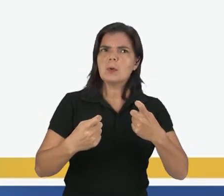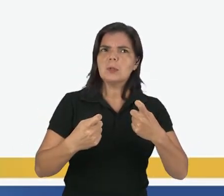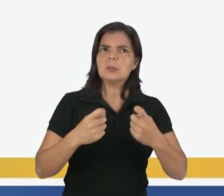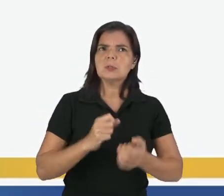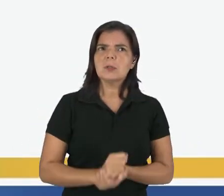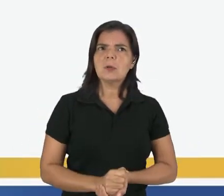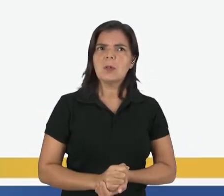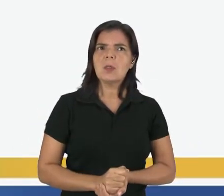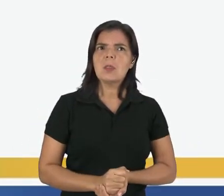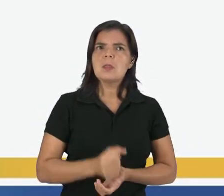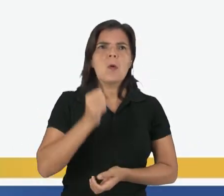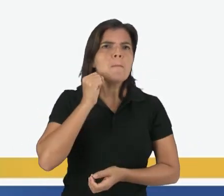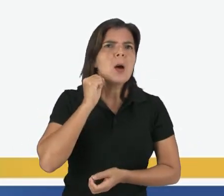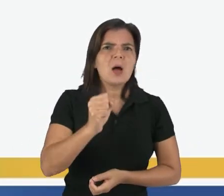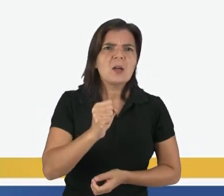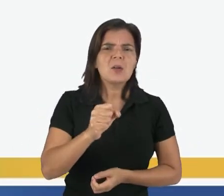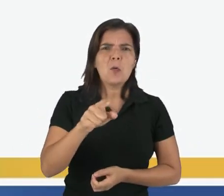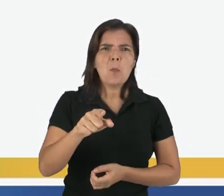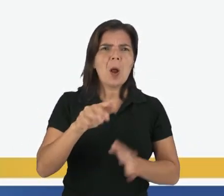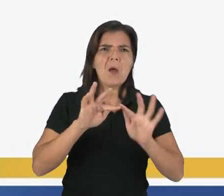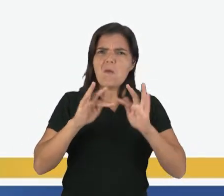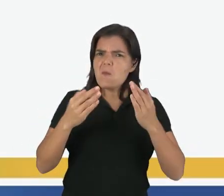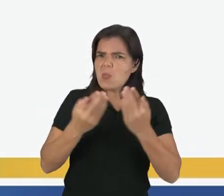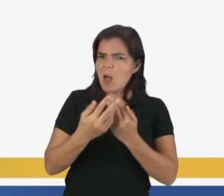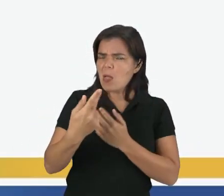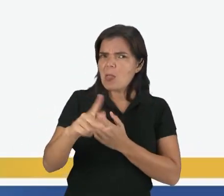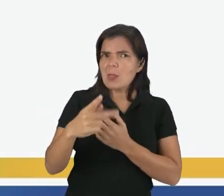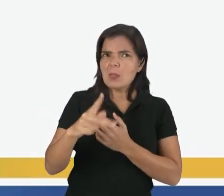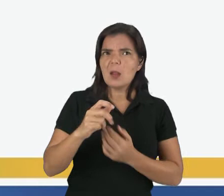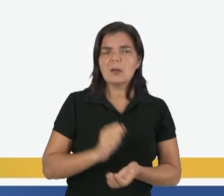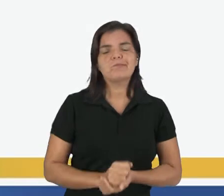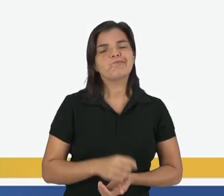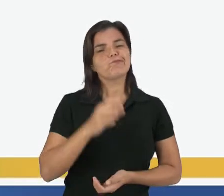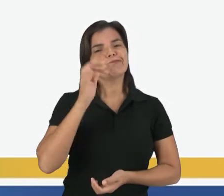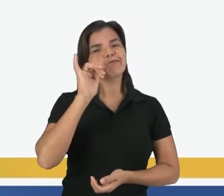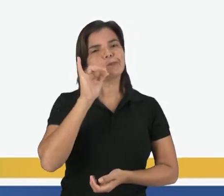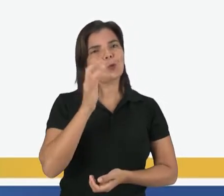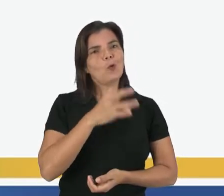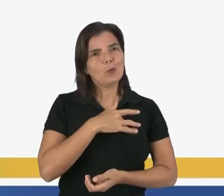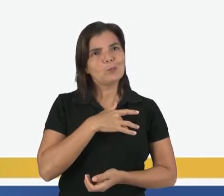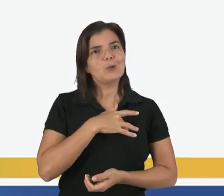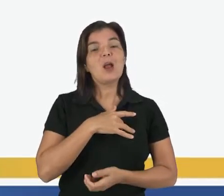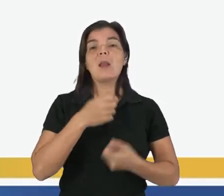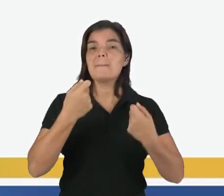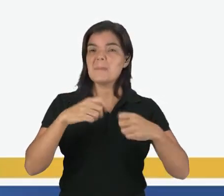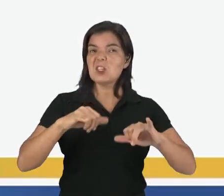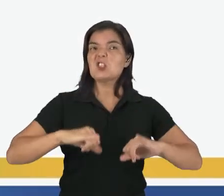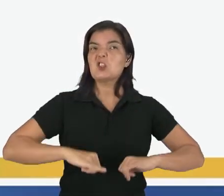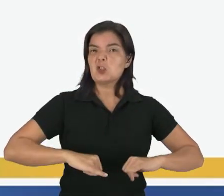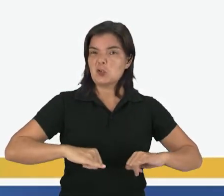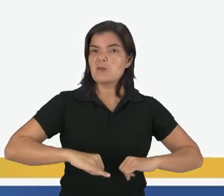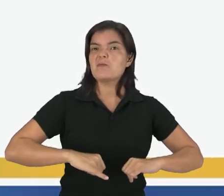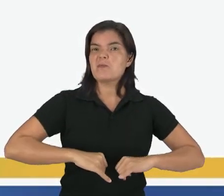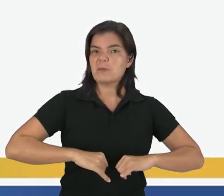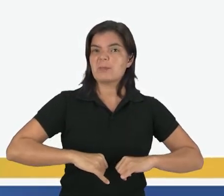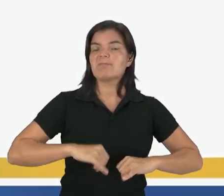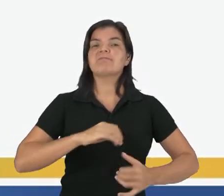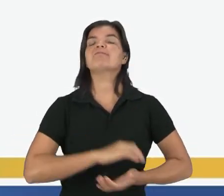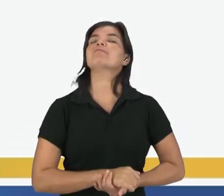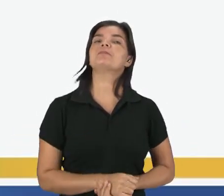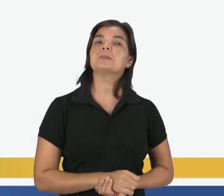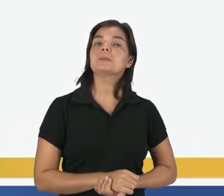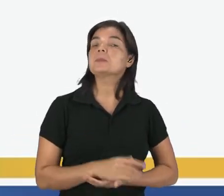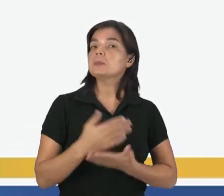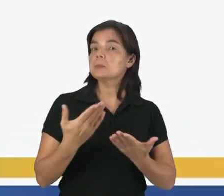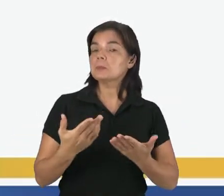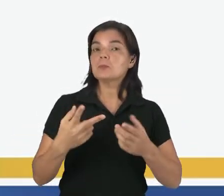com violência? Não mataram nenhum parente dela? Que pena, ela deveria sofrer na carne.